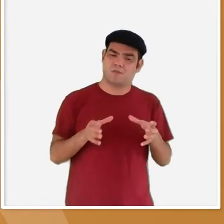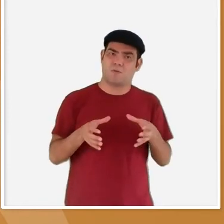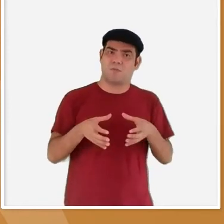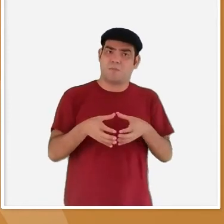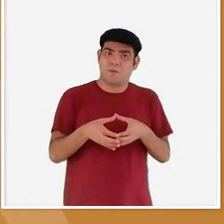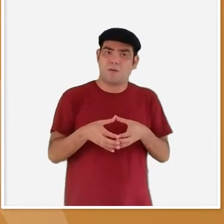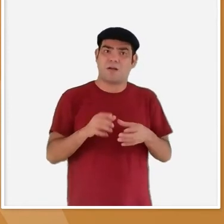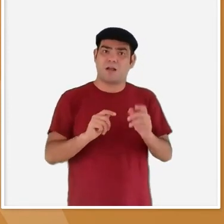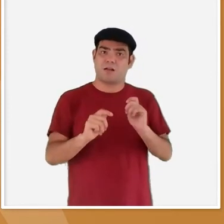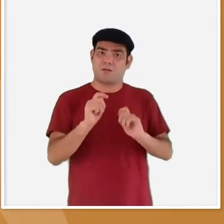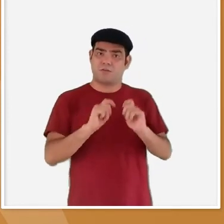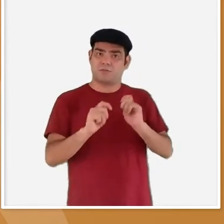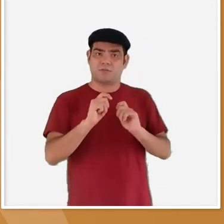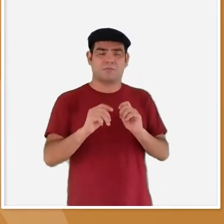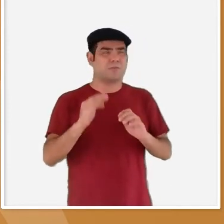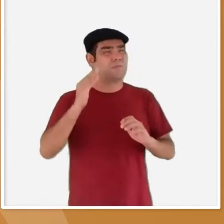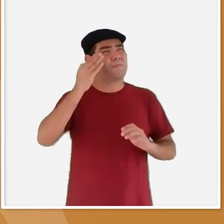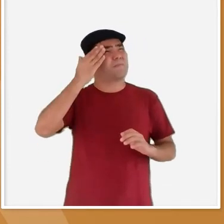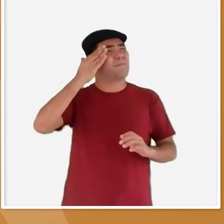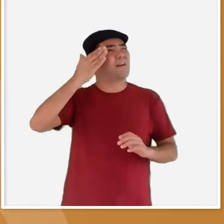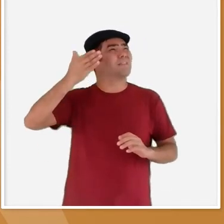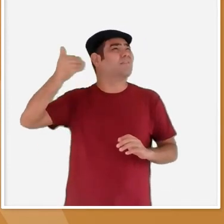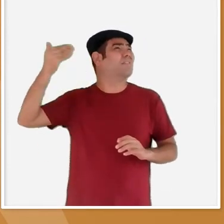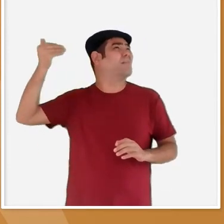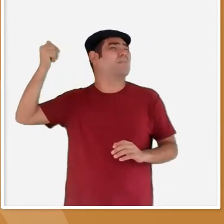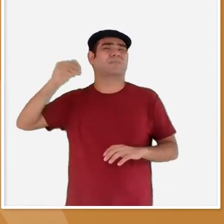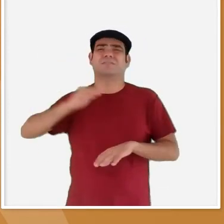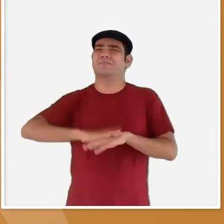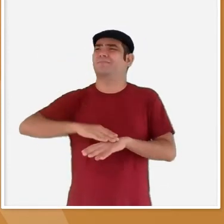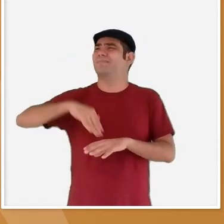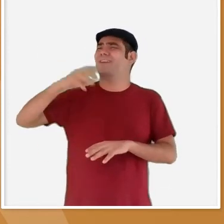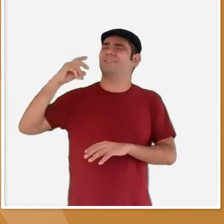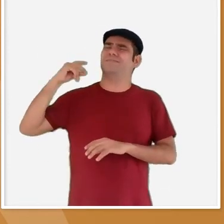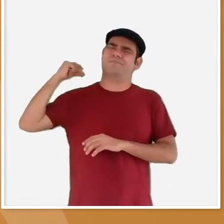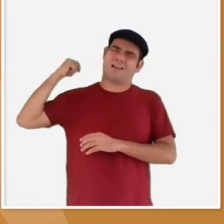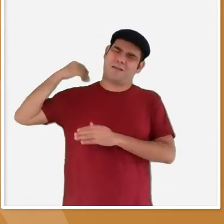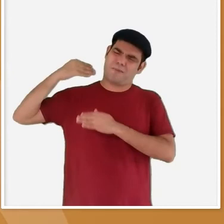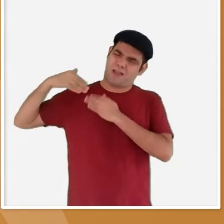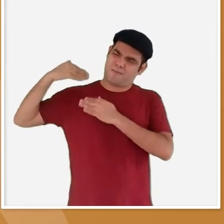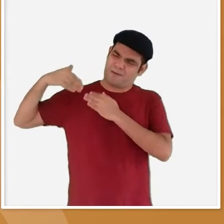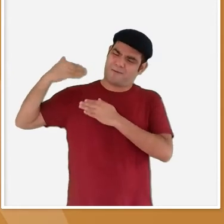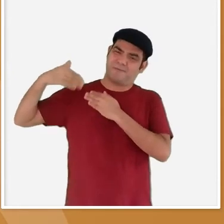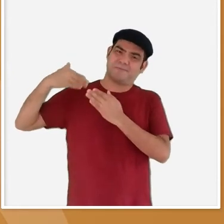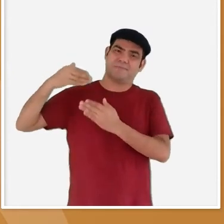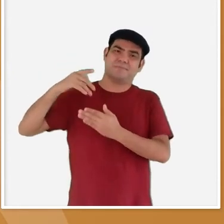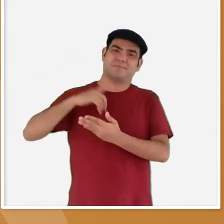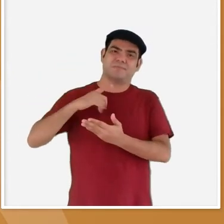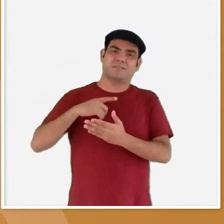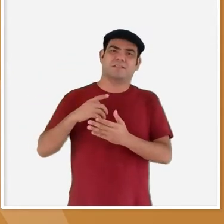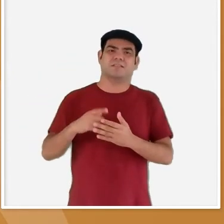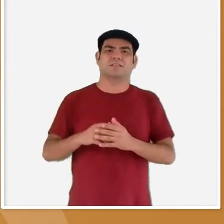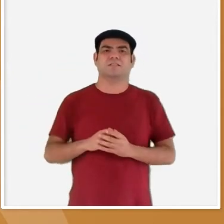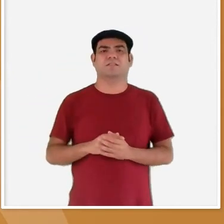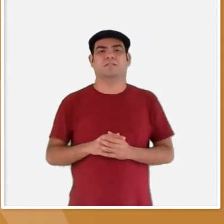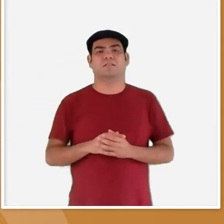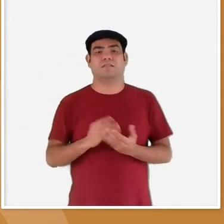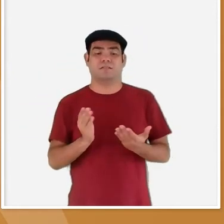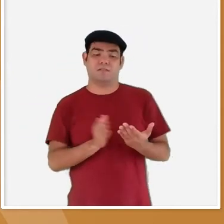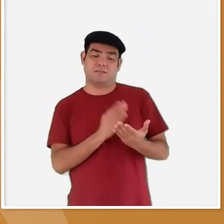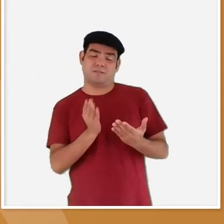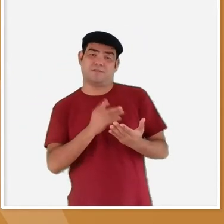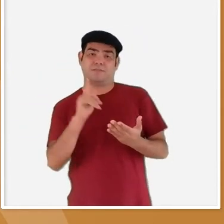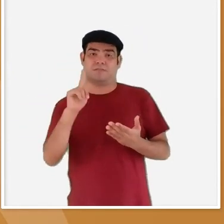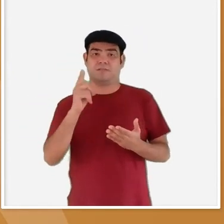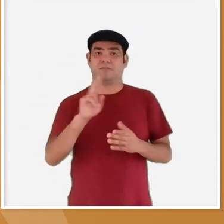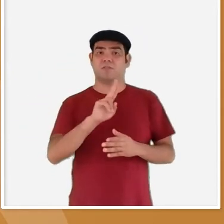o que ficou mais conhecido, que por muito tempo nós tivemos aí nos livros de geografia, foi o NAFTA. Bora ver o